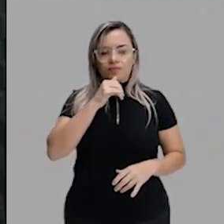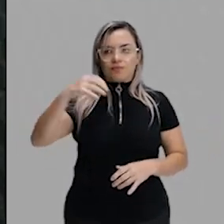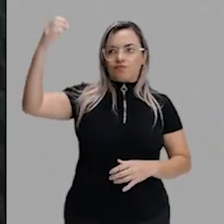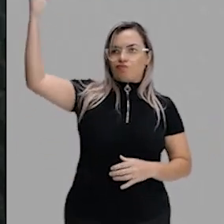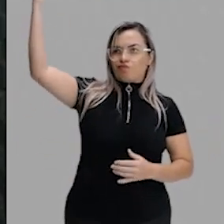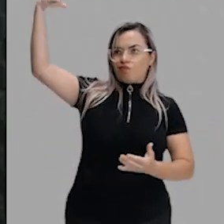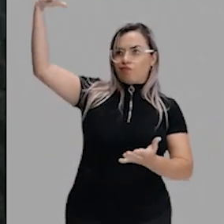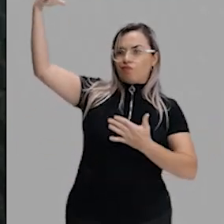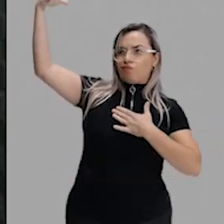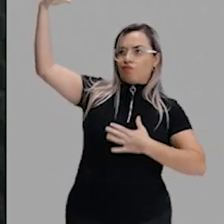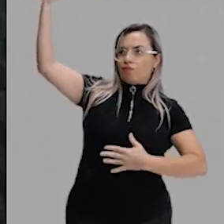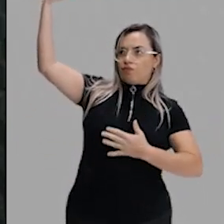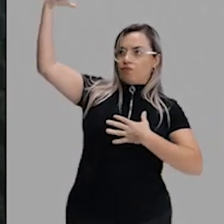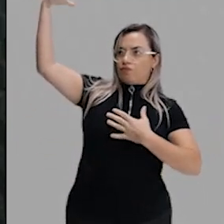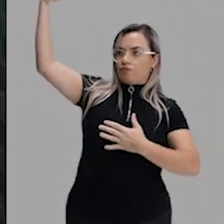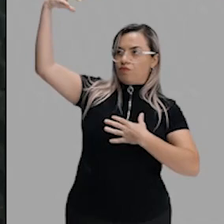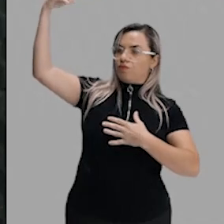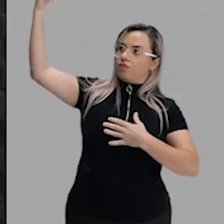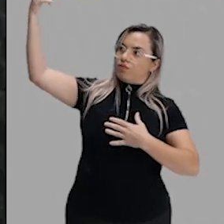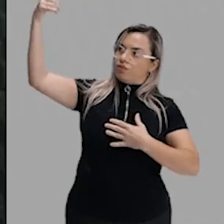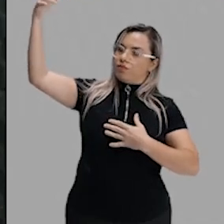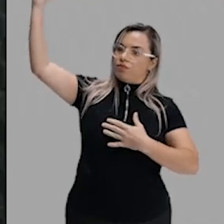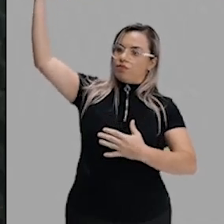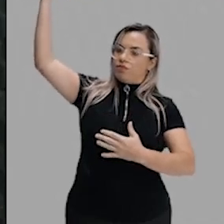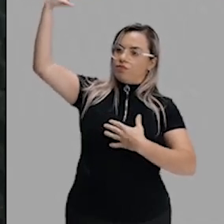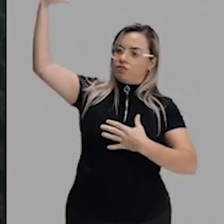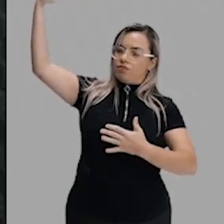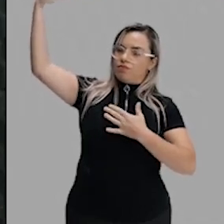elétrico. Então, o chuveiro elétrico,